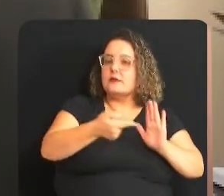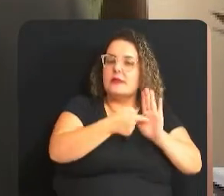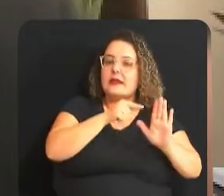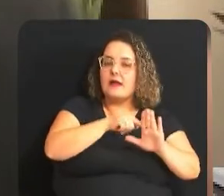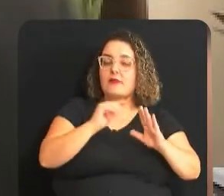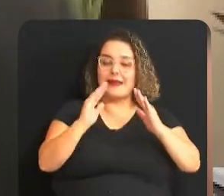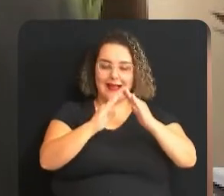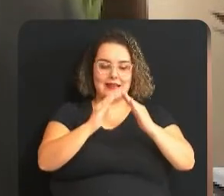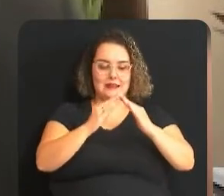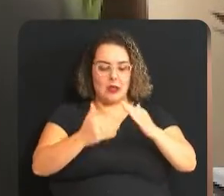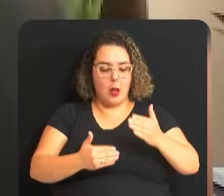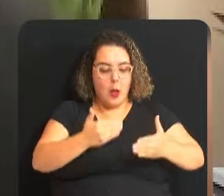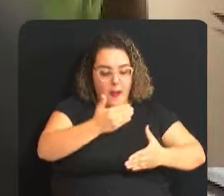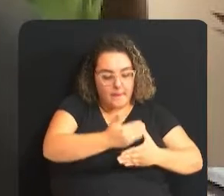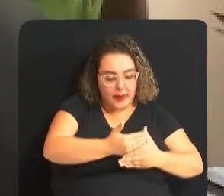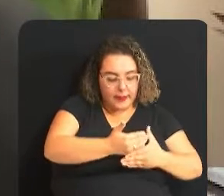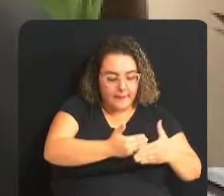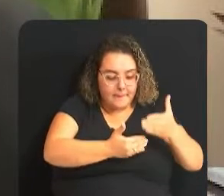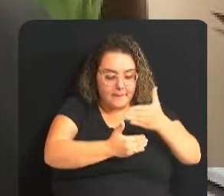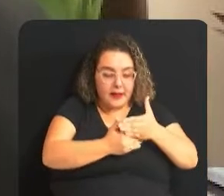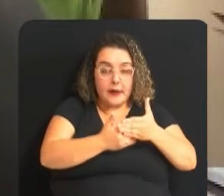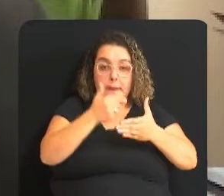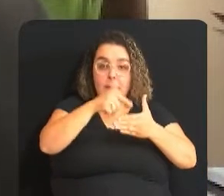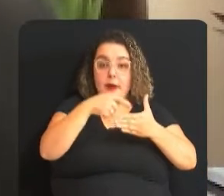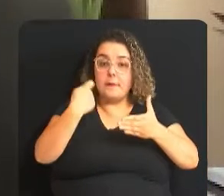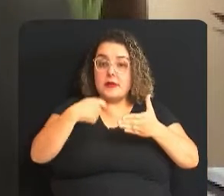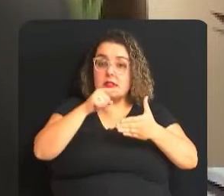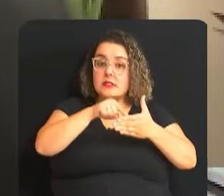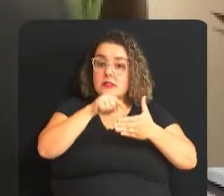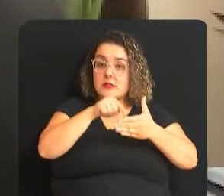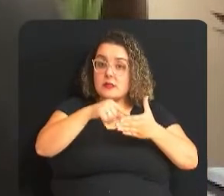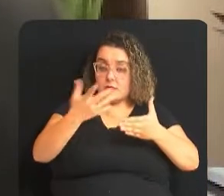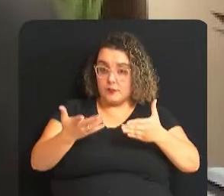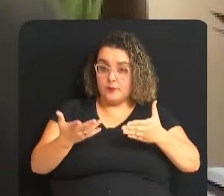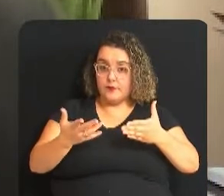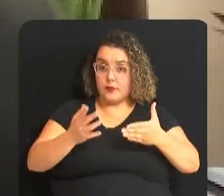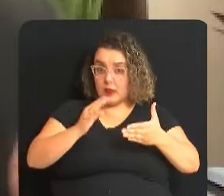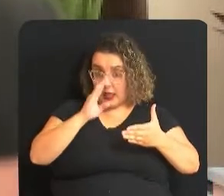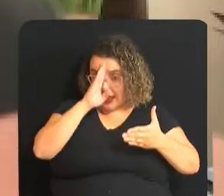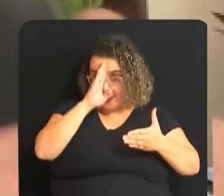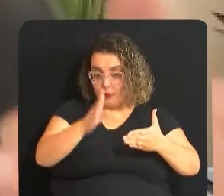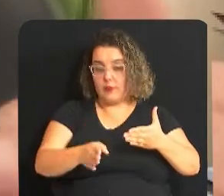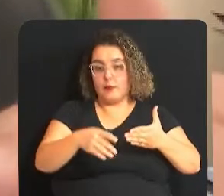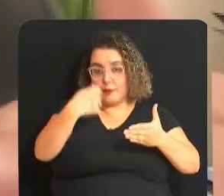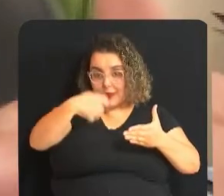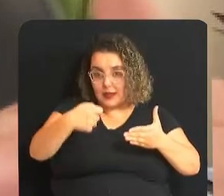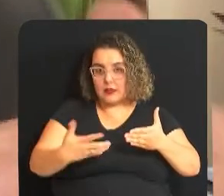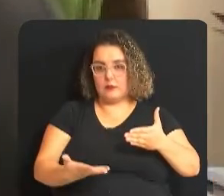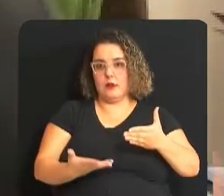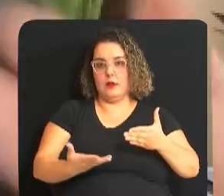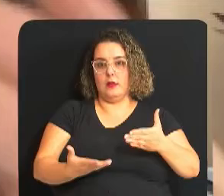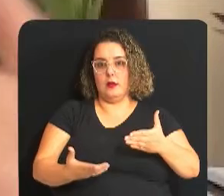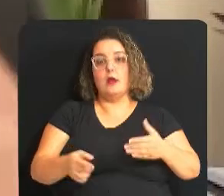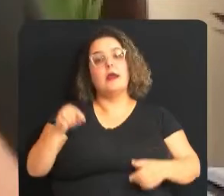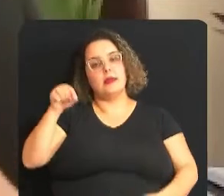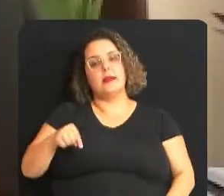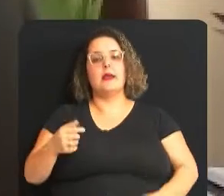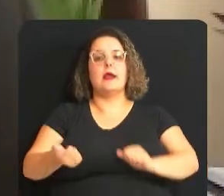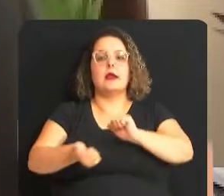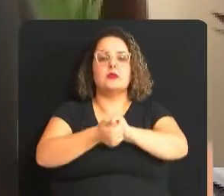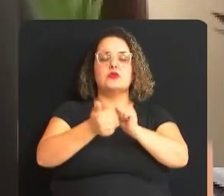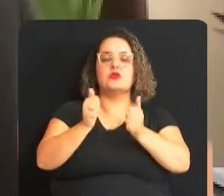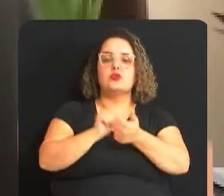Eu preciso do tijolo. Esse tijolo essencial, obrigatório, ele vem da proteína animal.